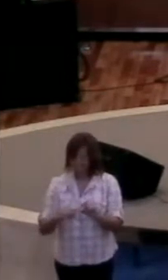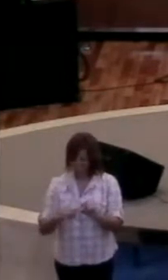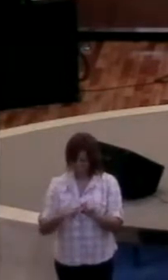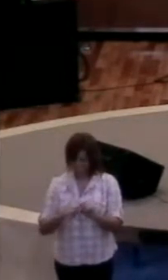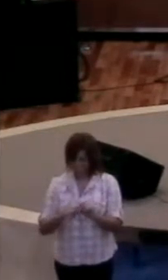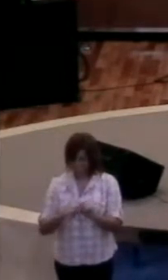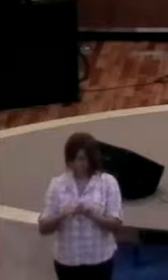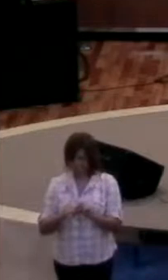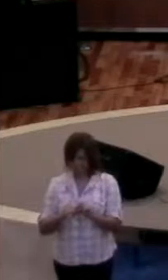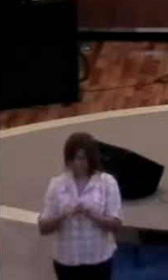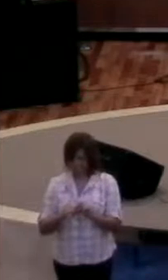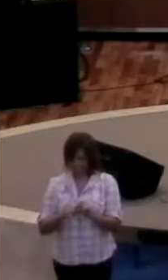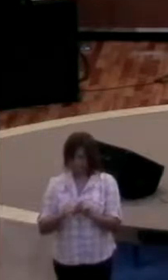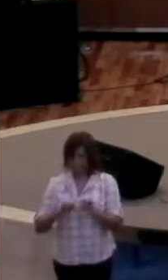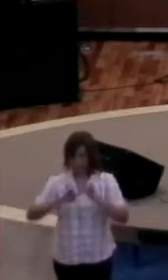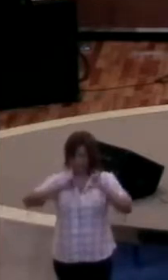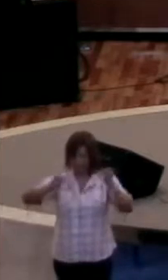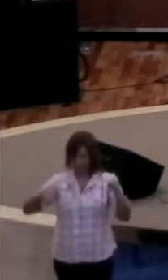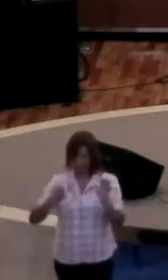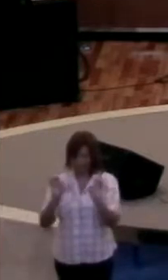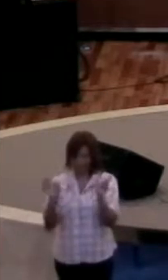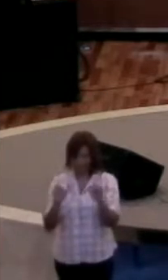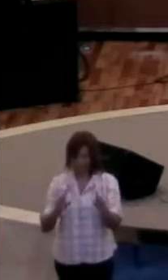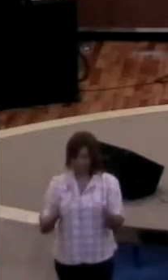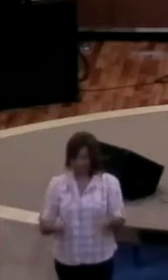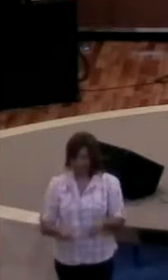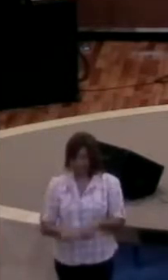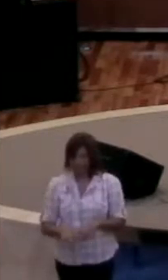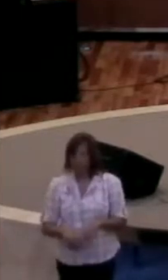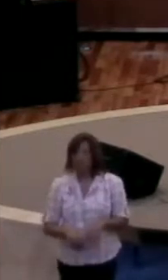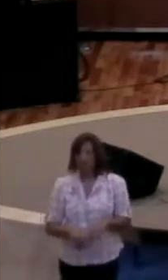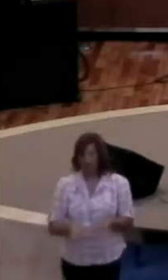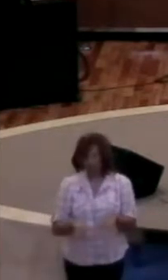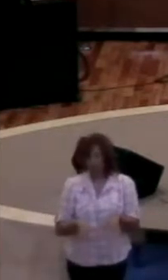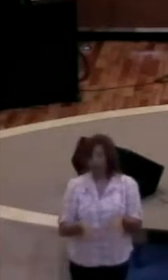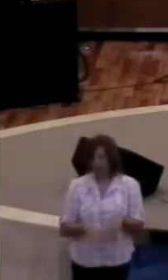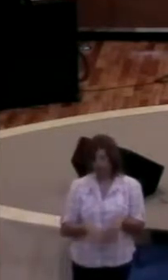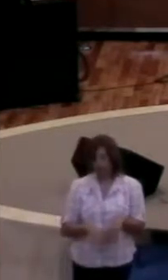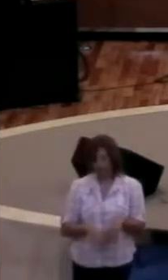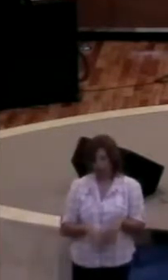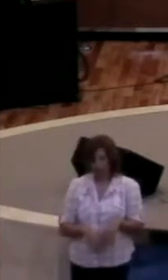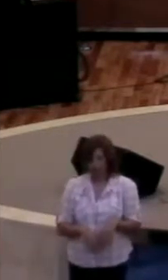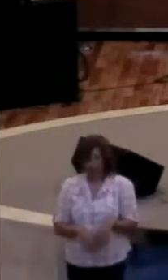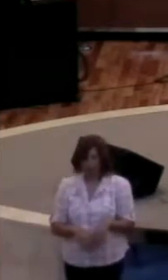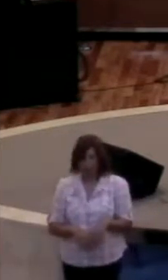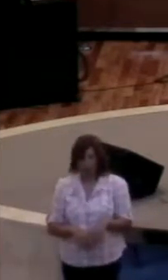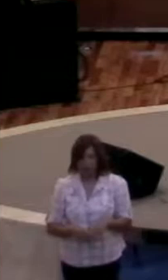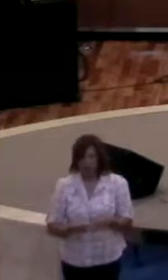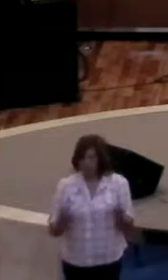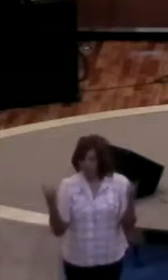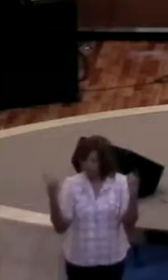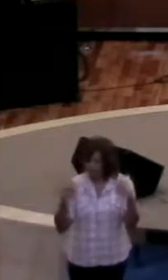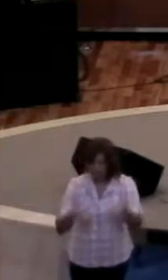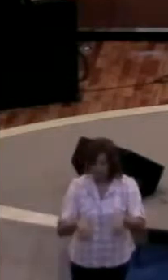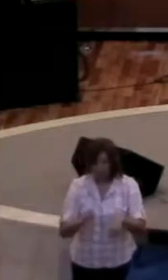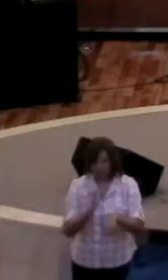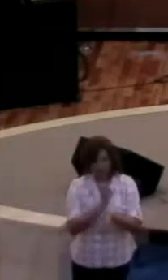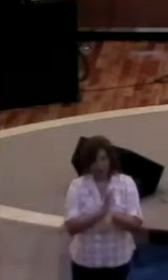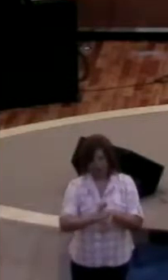aconteceu? Vou usar uma expressão jovial que não cabe mais à minha idade, mas tenha misericórdia. Elias mete o